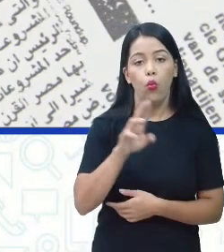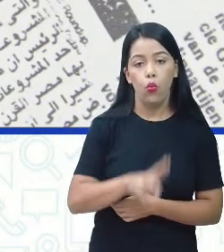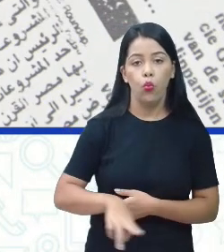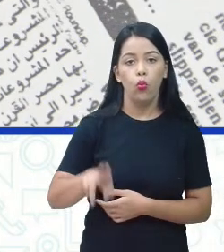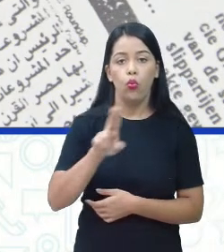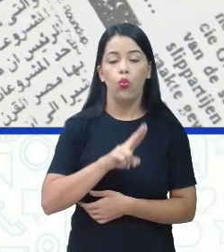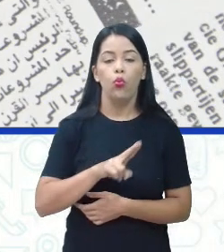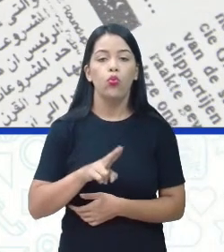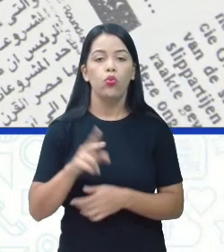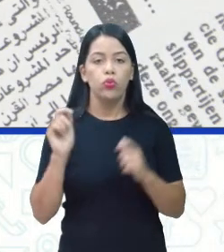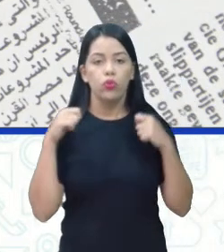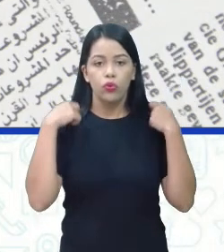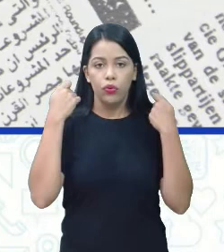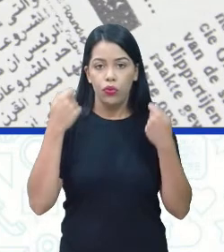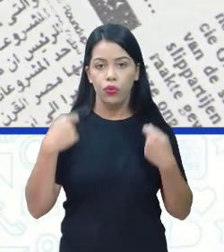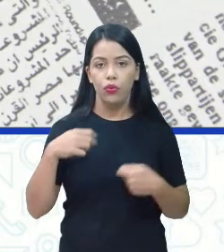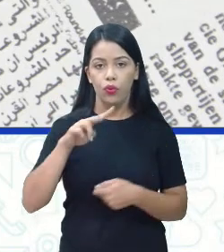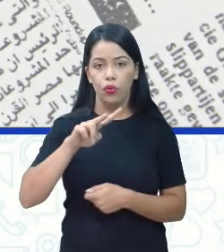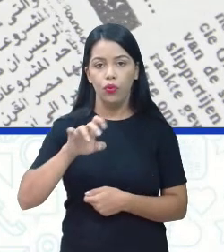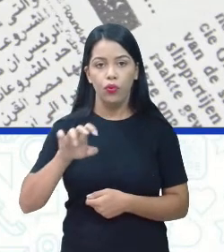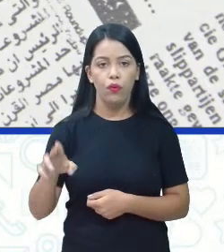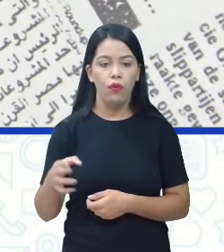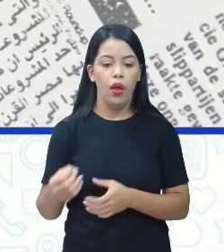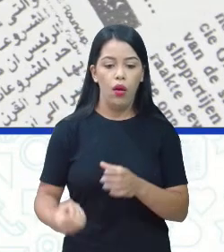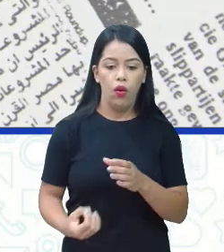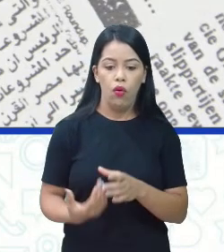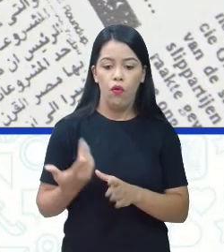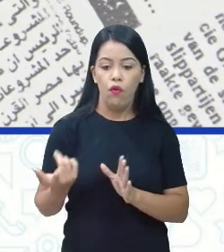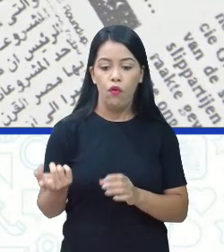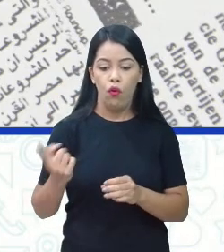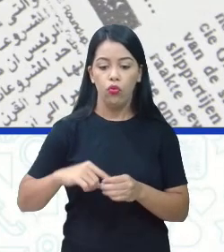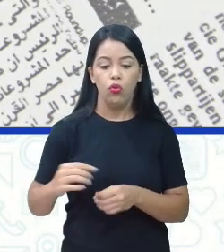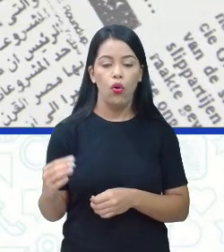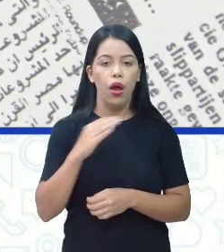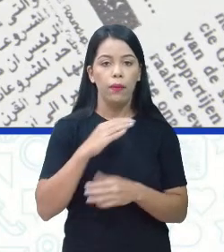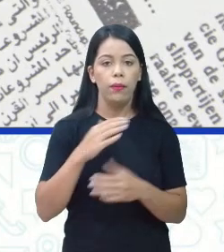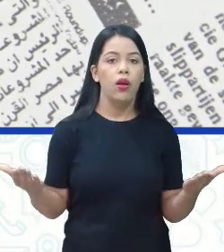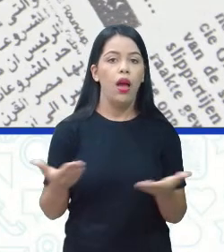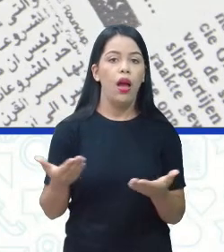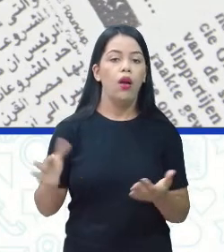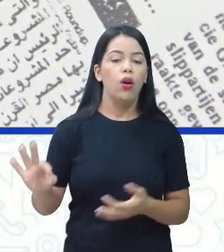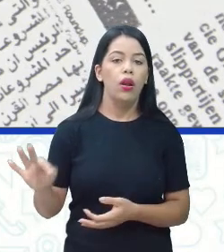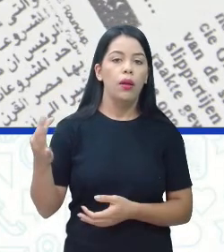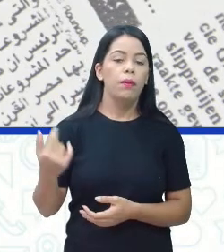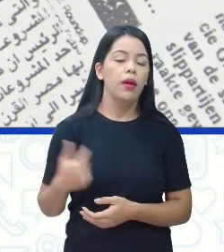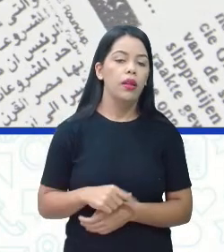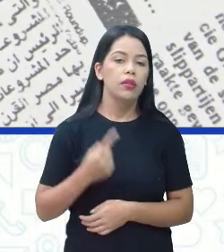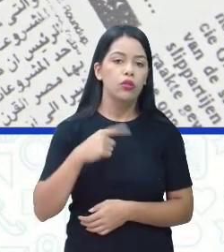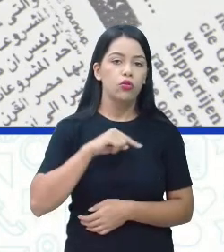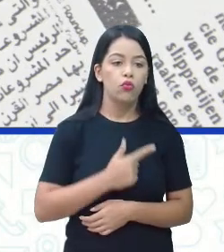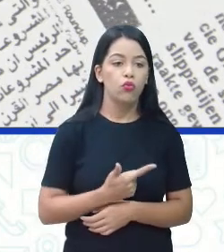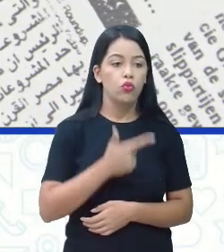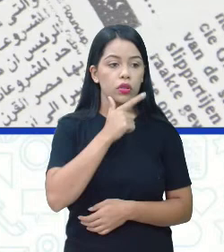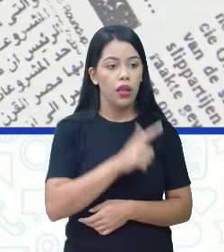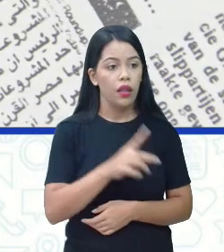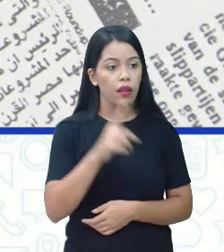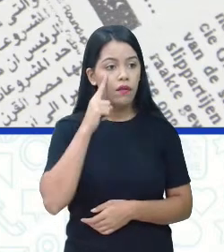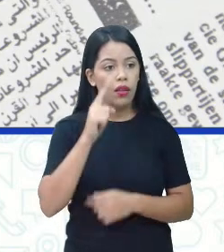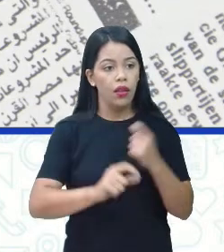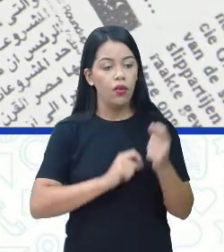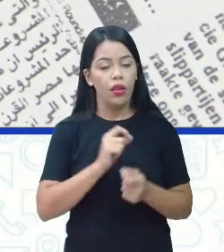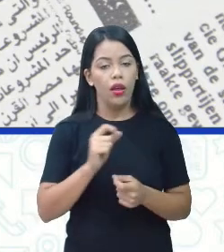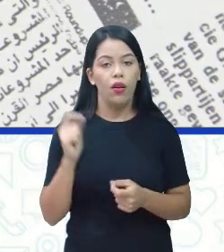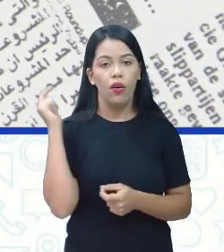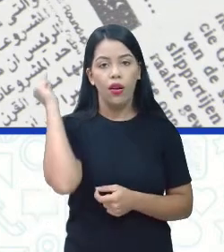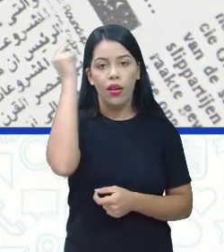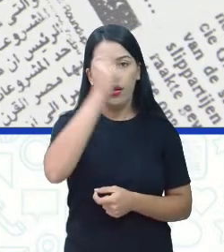com rapidez extraordinária, de modo que hoje, em Paris, não se vê uma cara feia ou bonita que não esteja coberto por